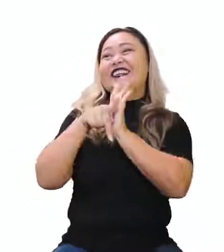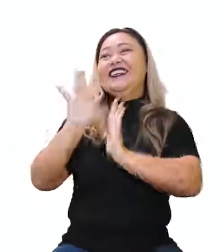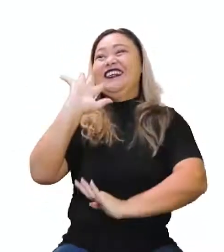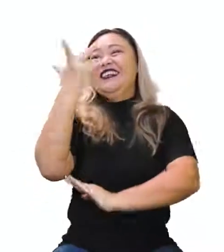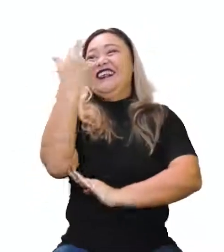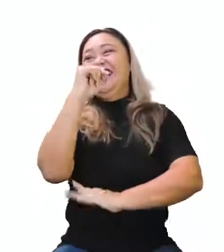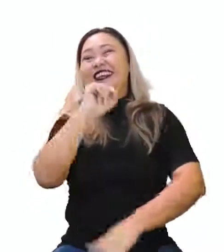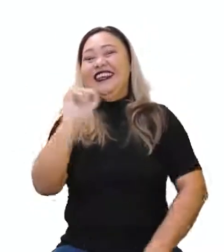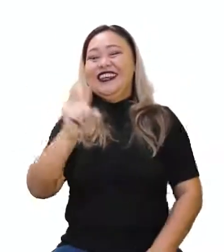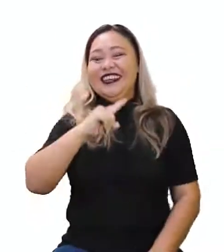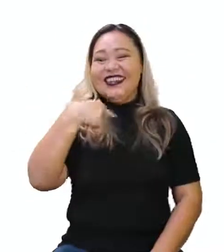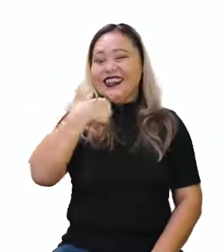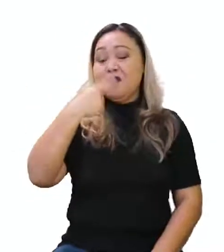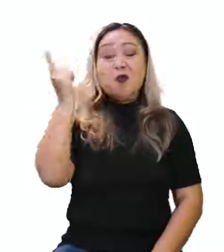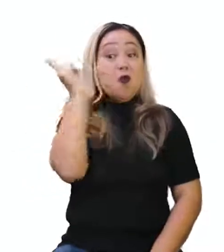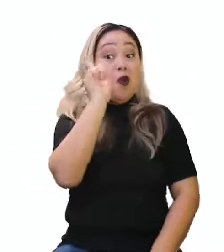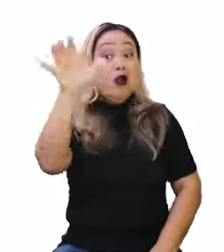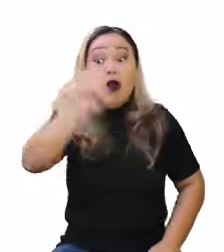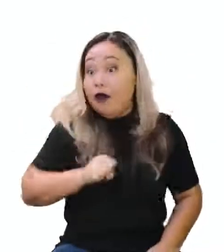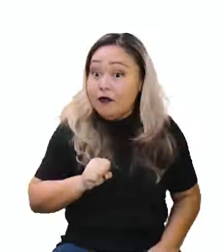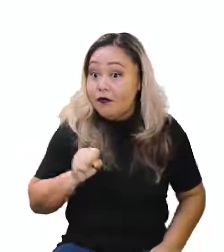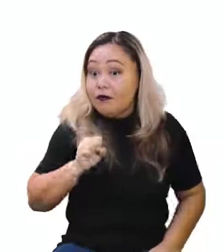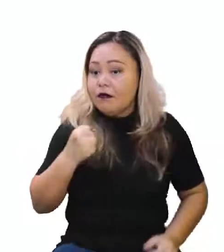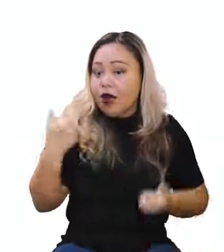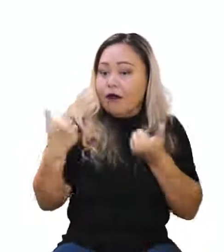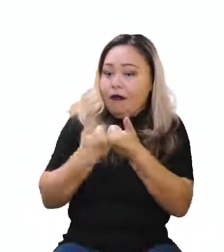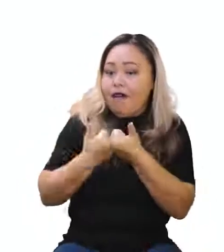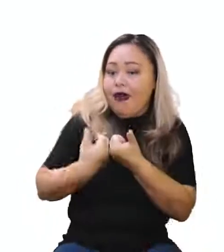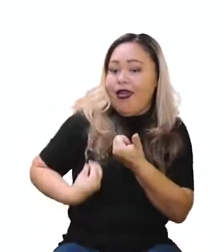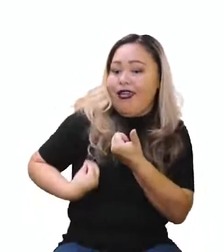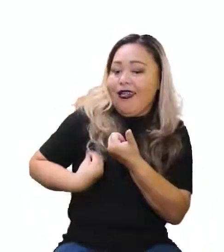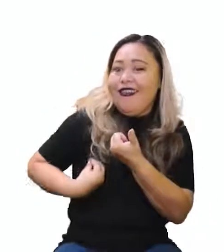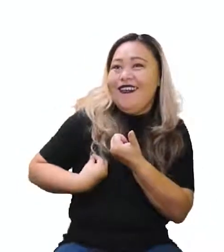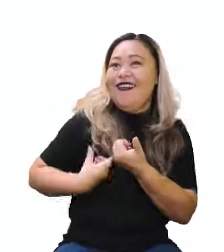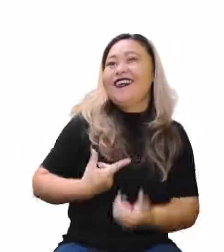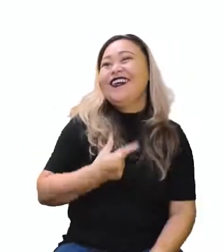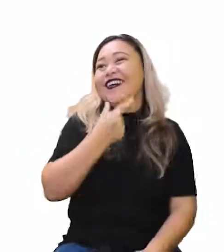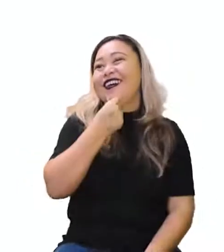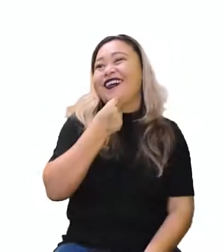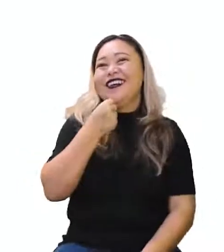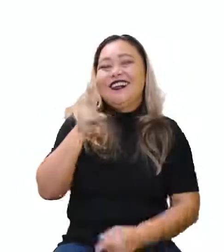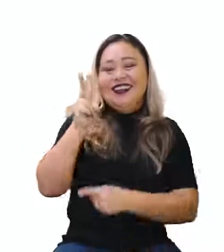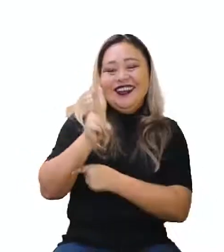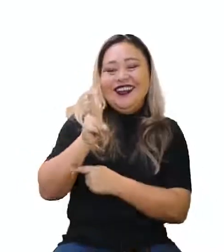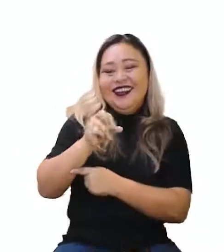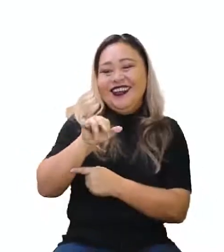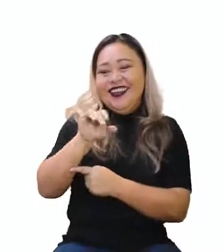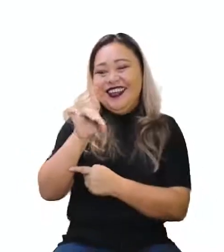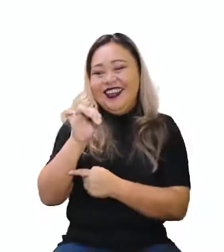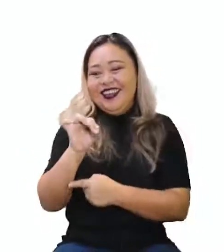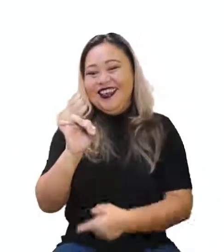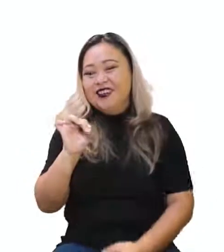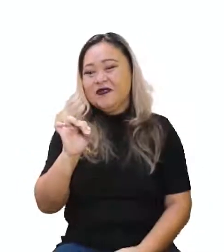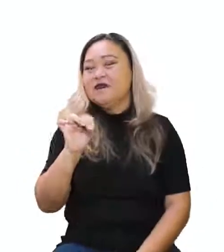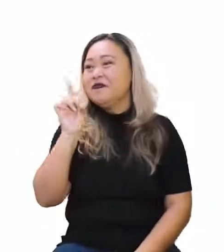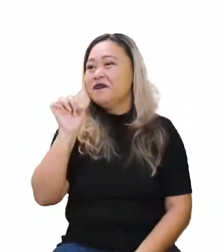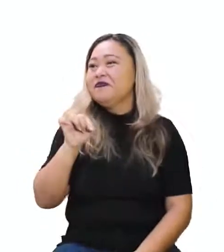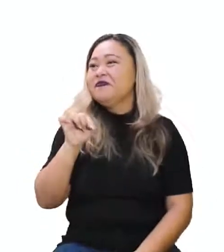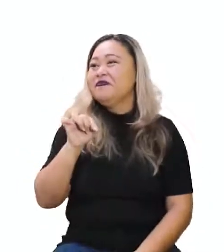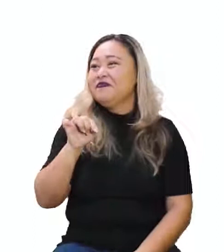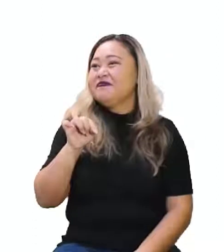silvestres, você não consegue domesticar. Mas o criado é como se fosse um animal